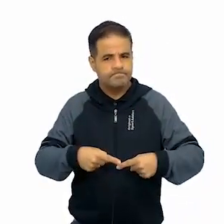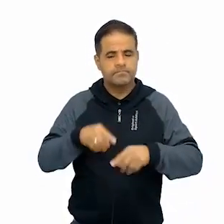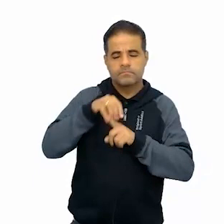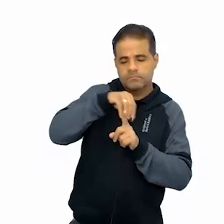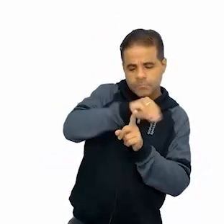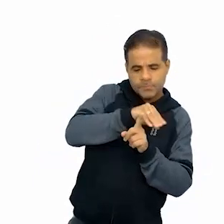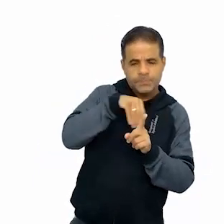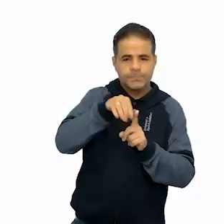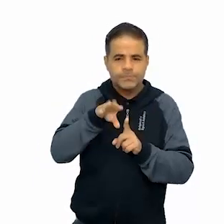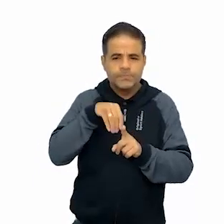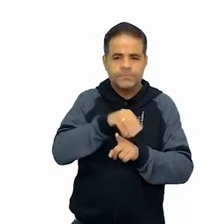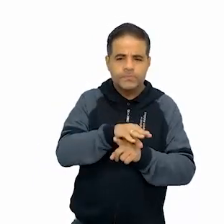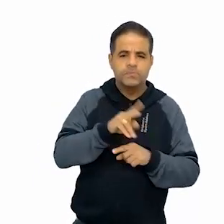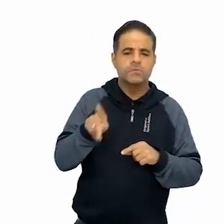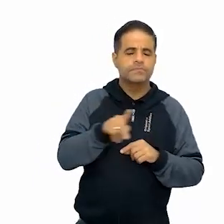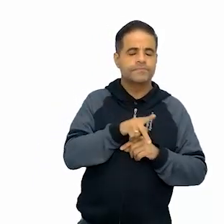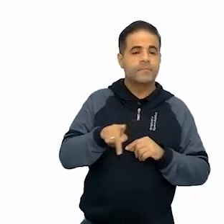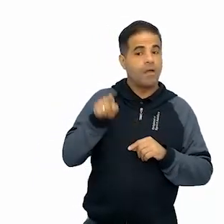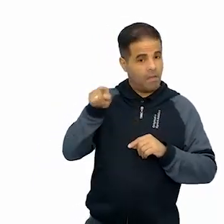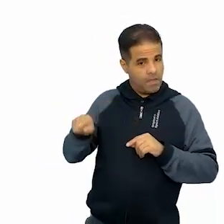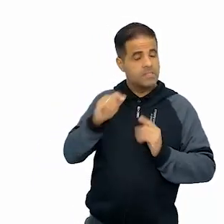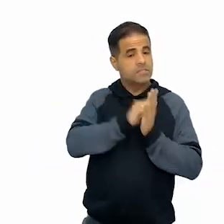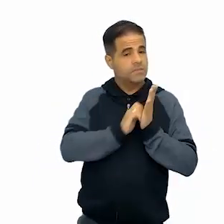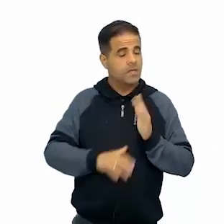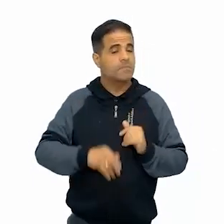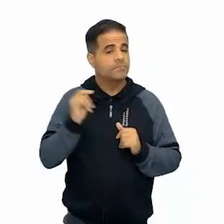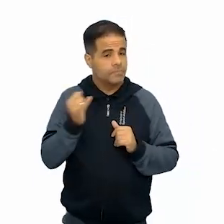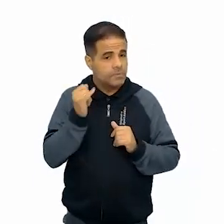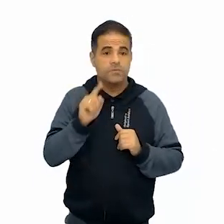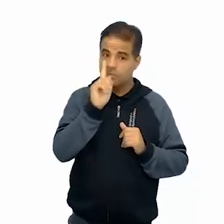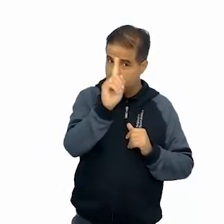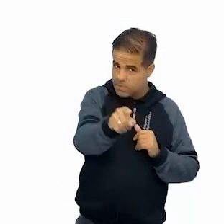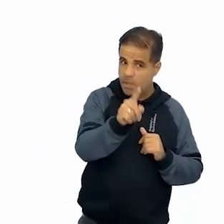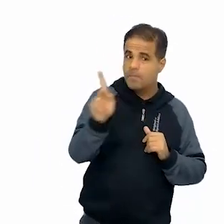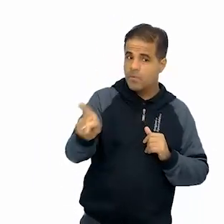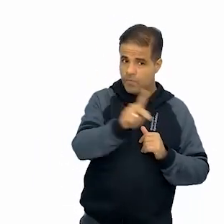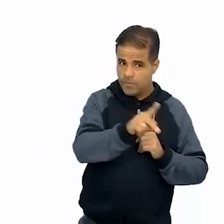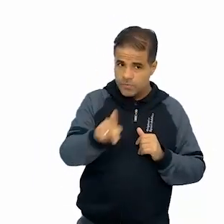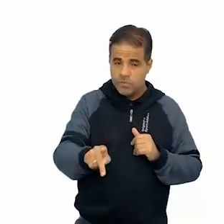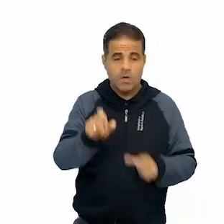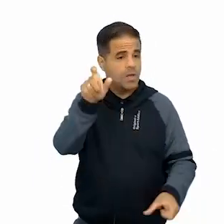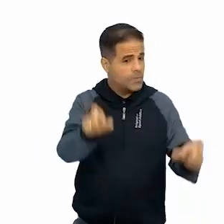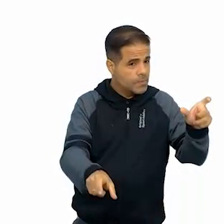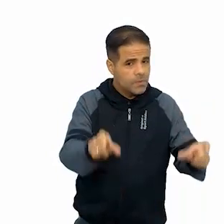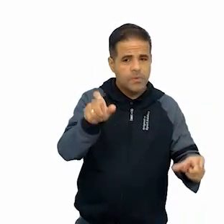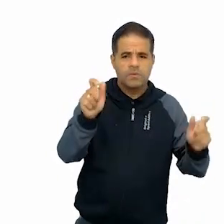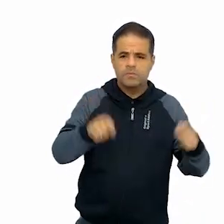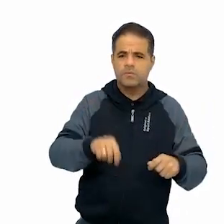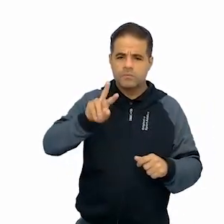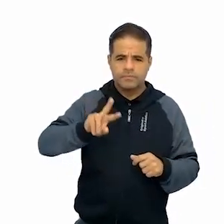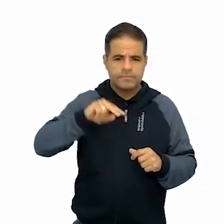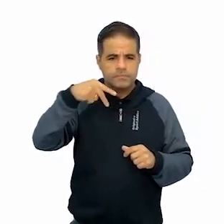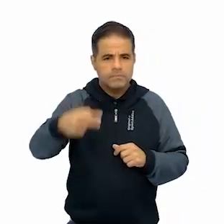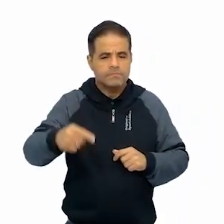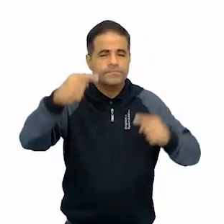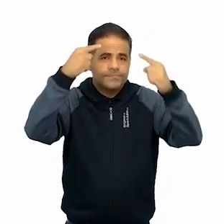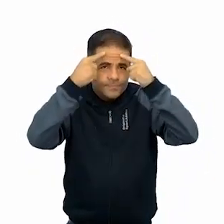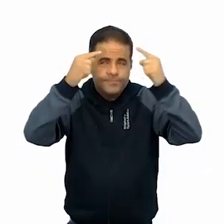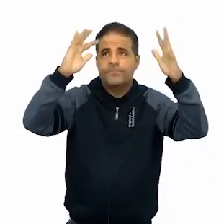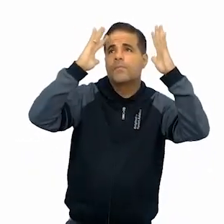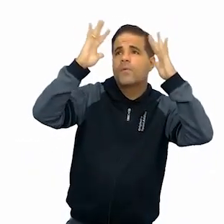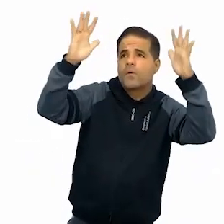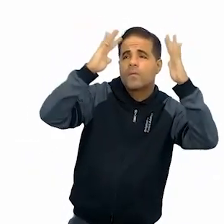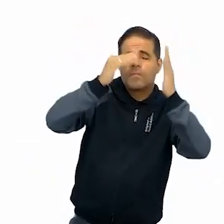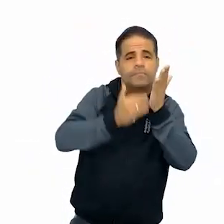mediação do professor. Nessa atividade, é importante que você, professor, professora, potencialize reflexões